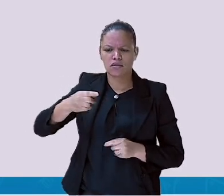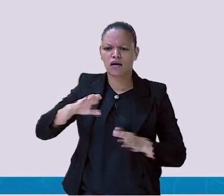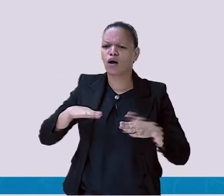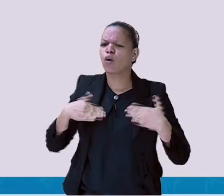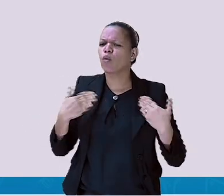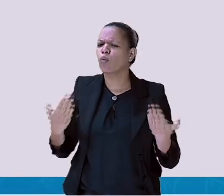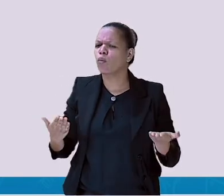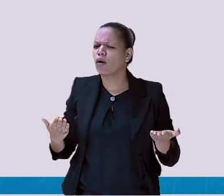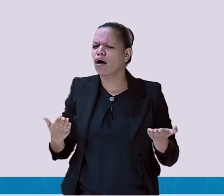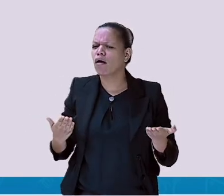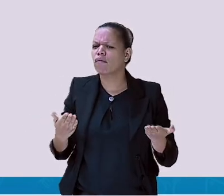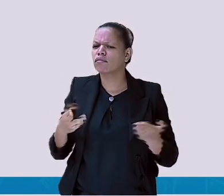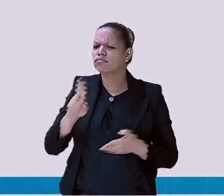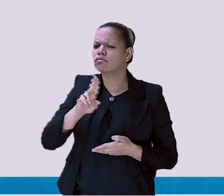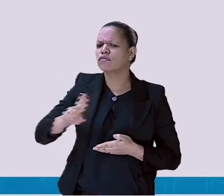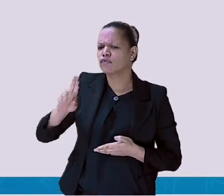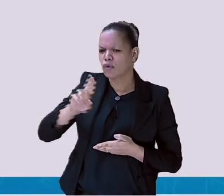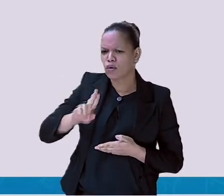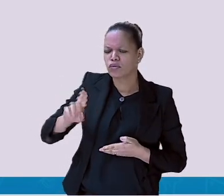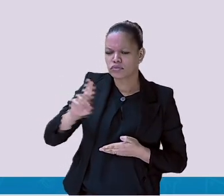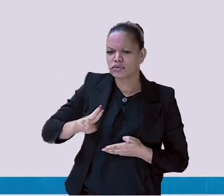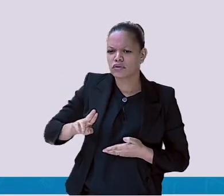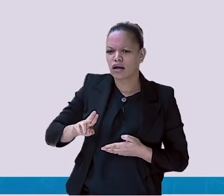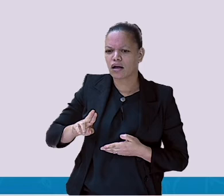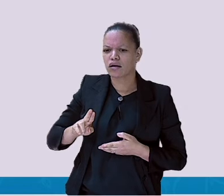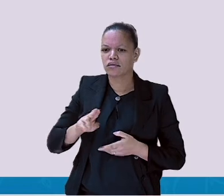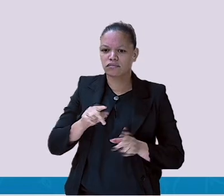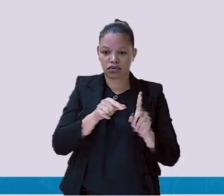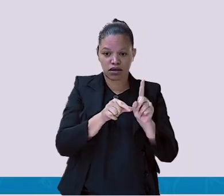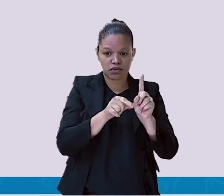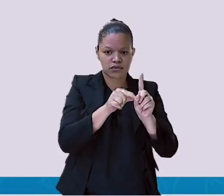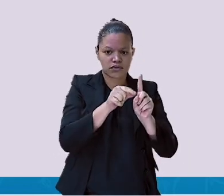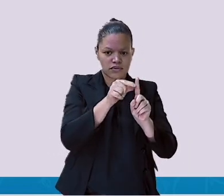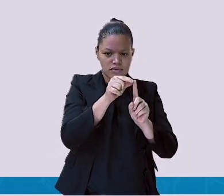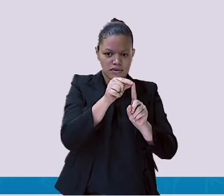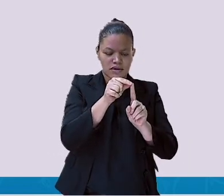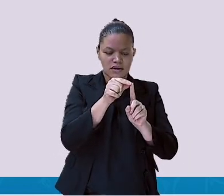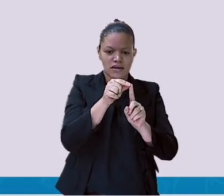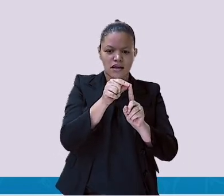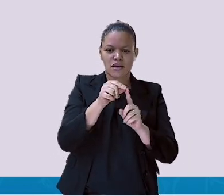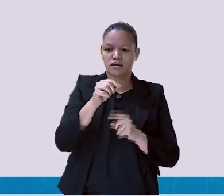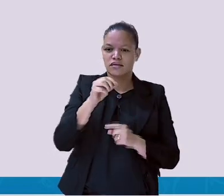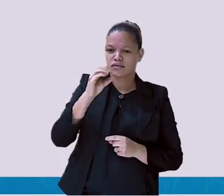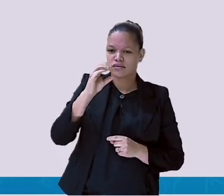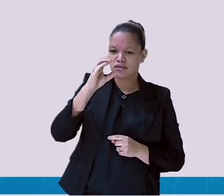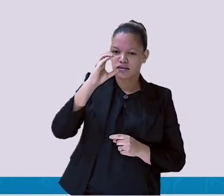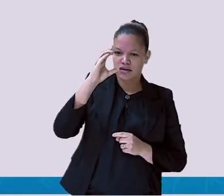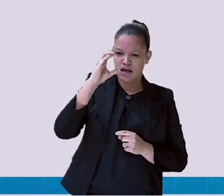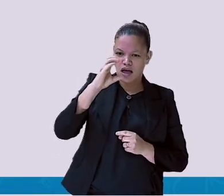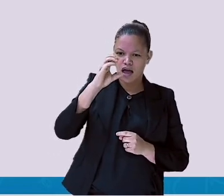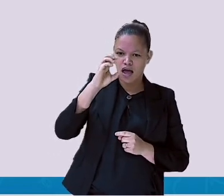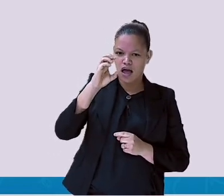Então, a unidade imediatamente menor que o metro é o centímetro.